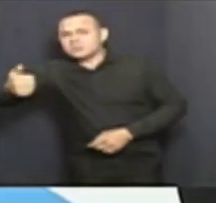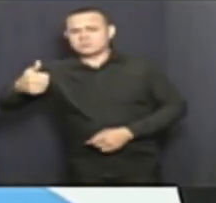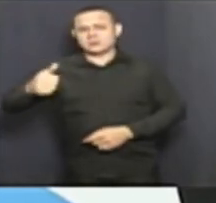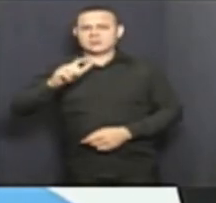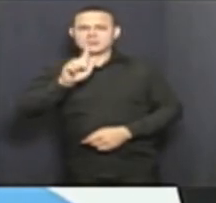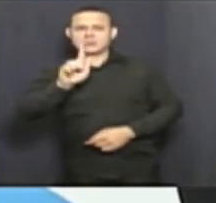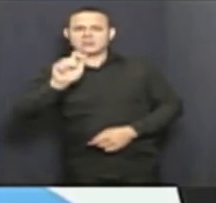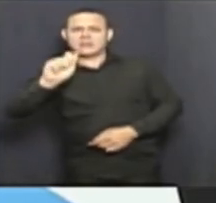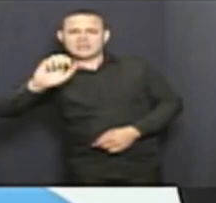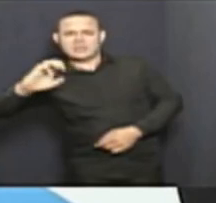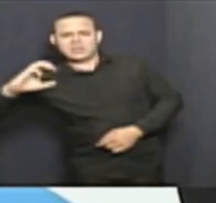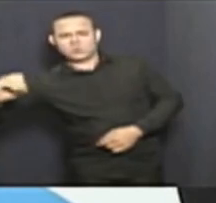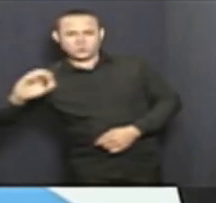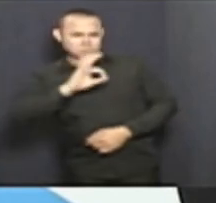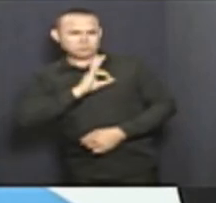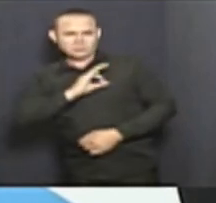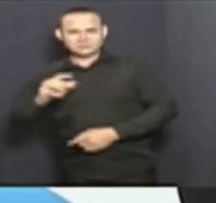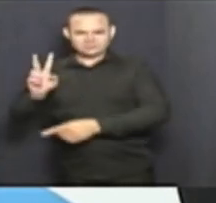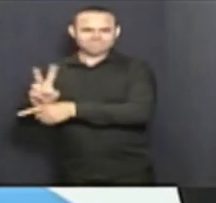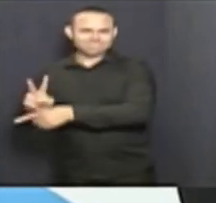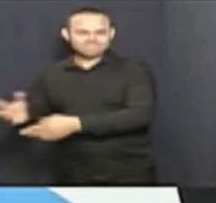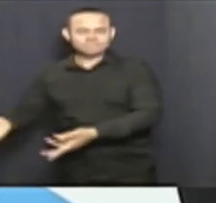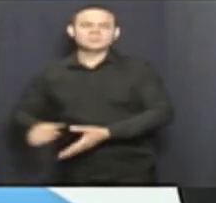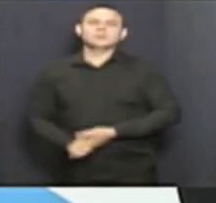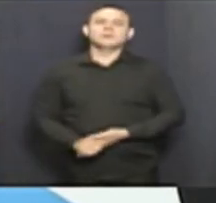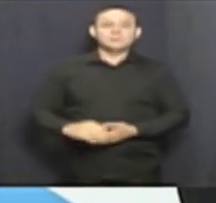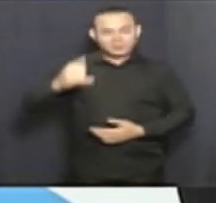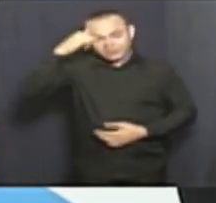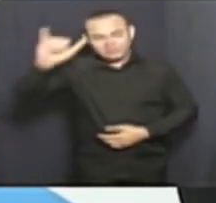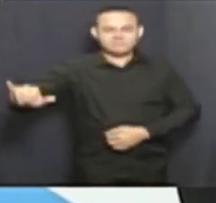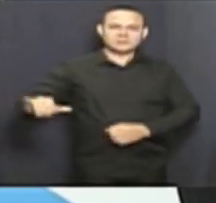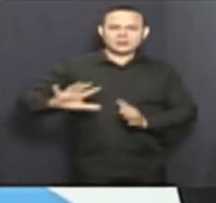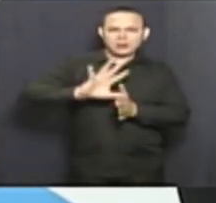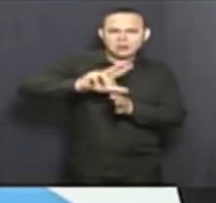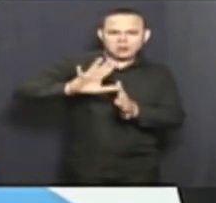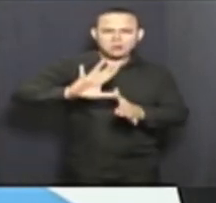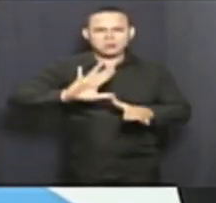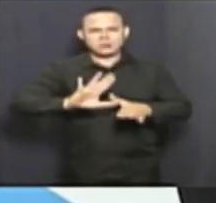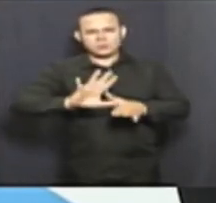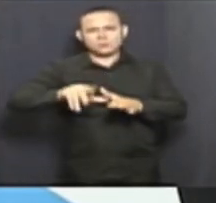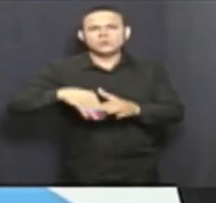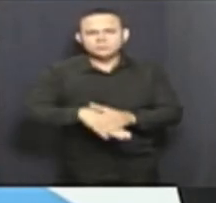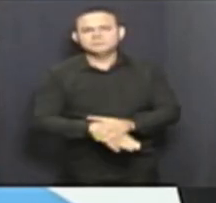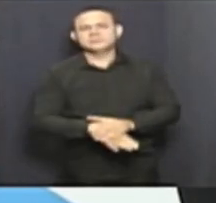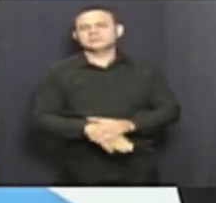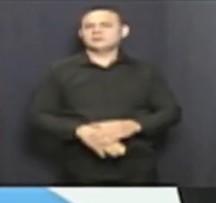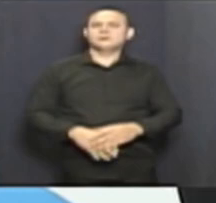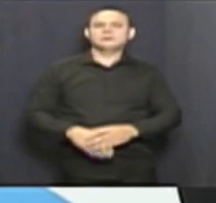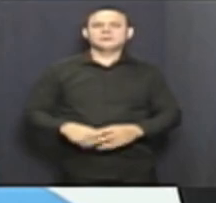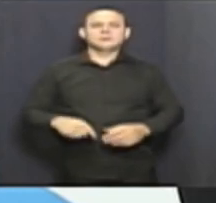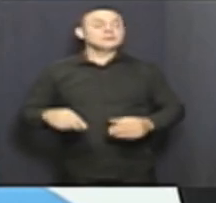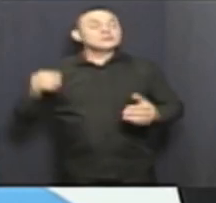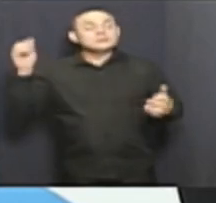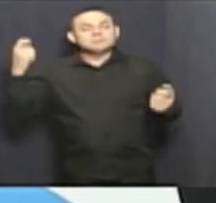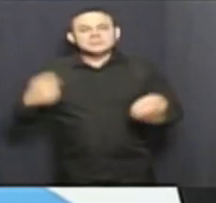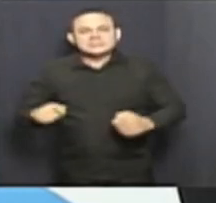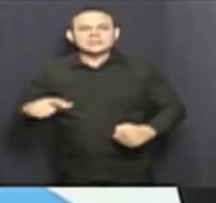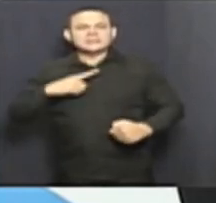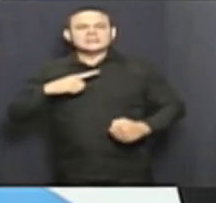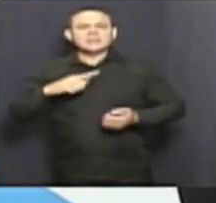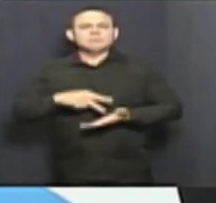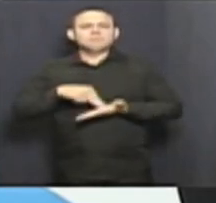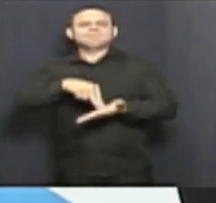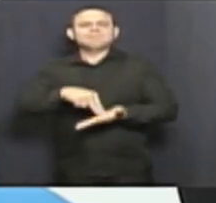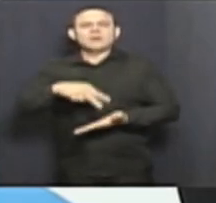para combater a corrupção sem postura sem postura e nós temos